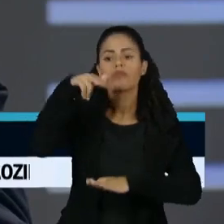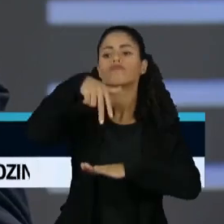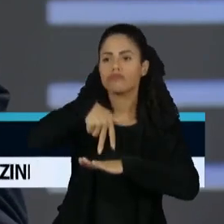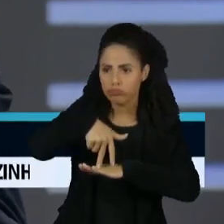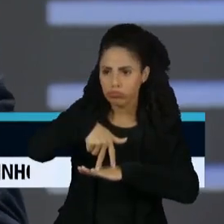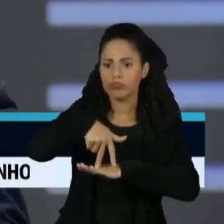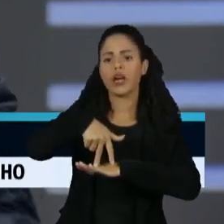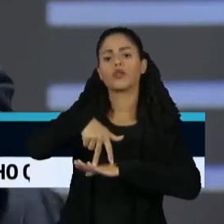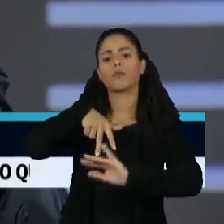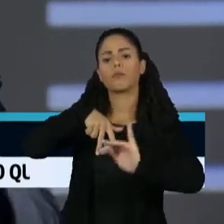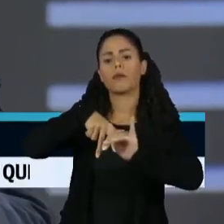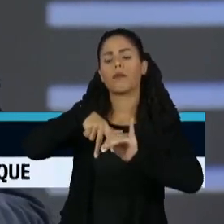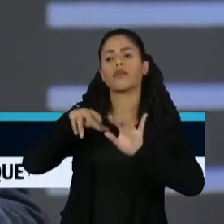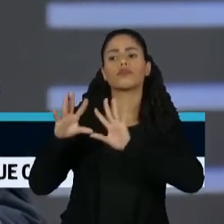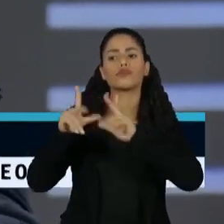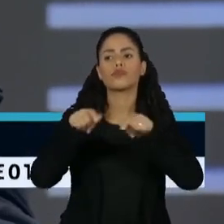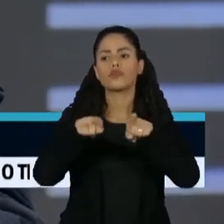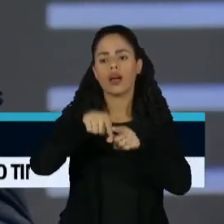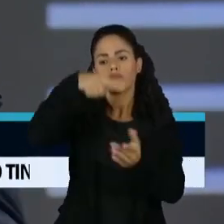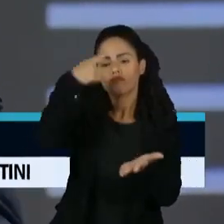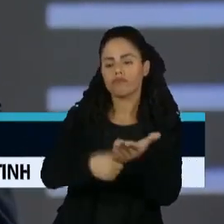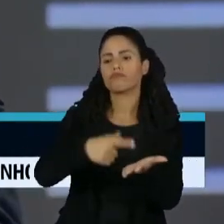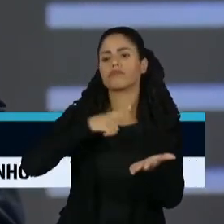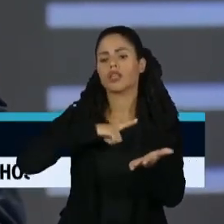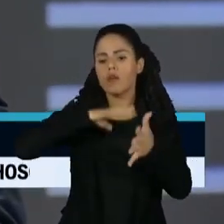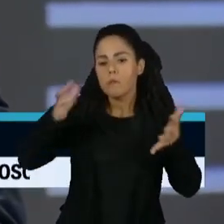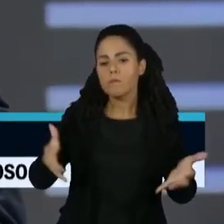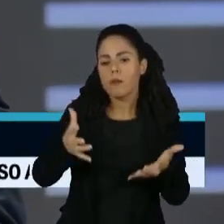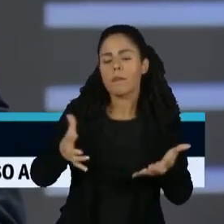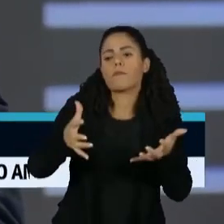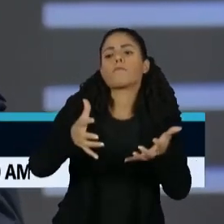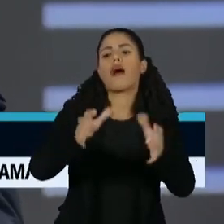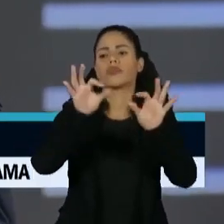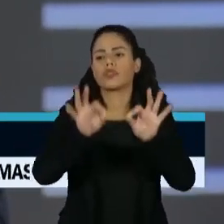de mundos diferentes, mas que têm mais compromisso com a institucionalidade.